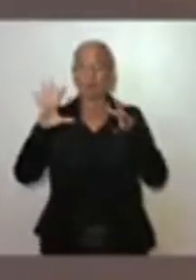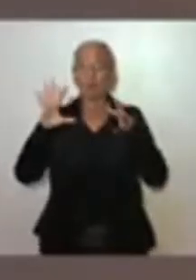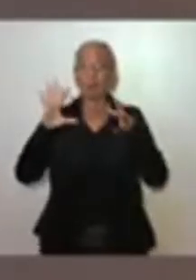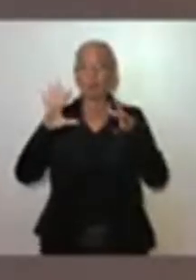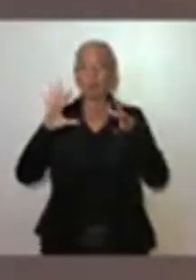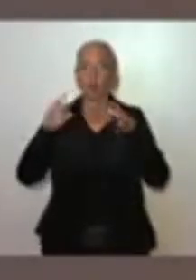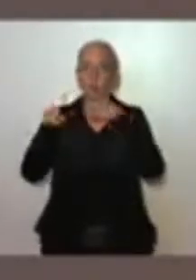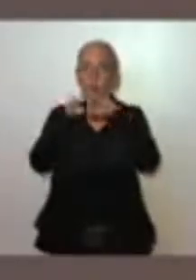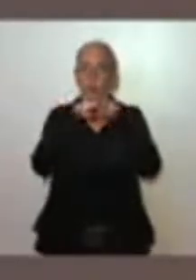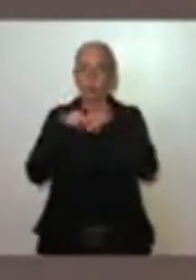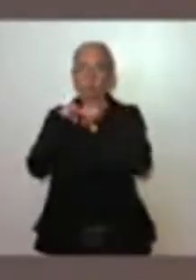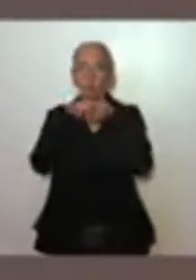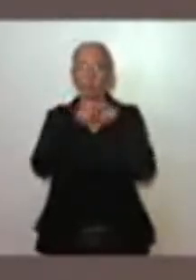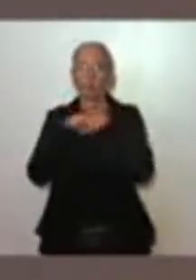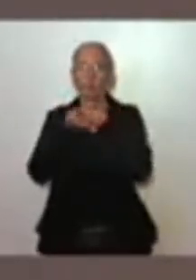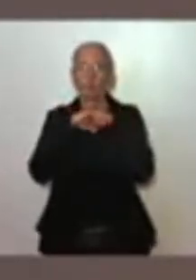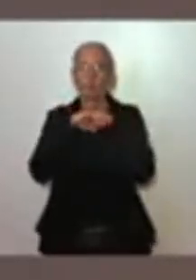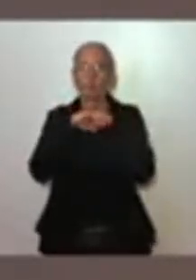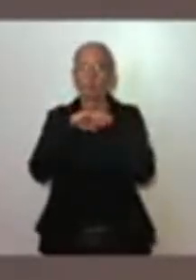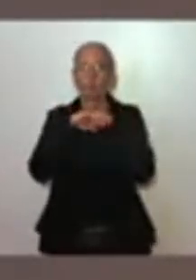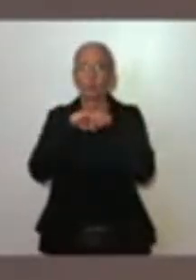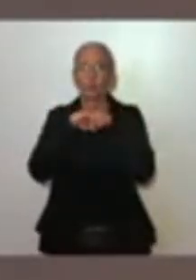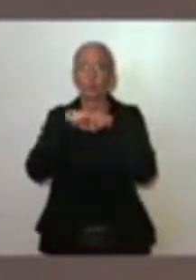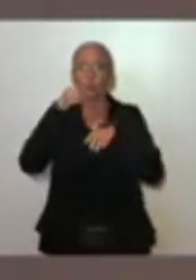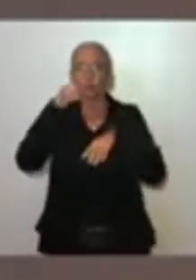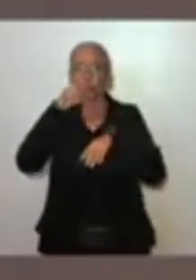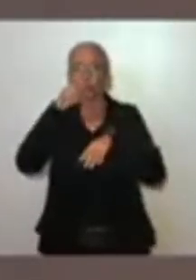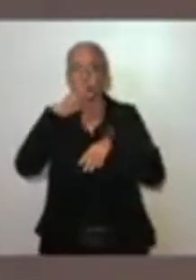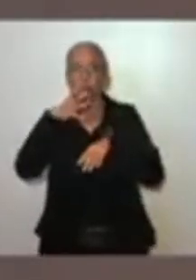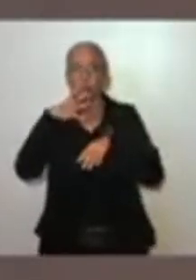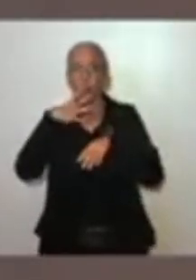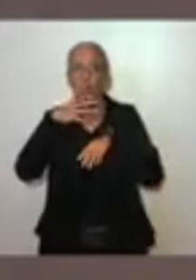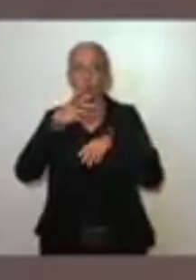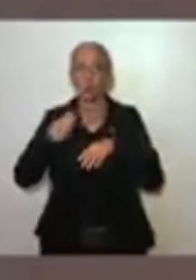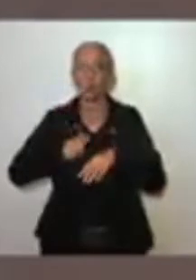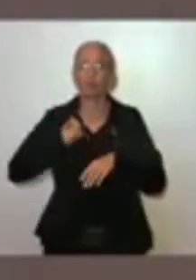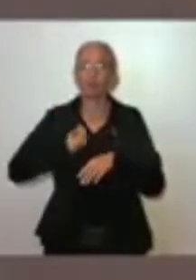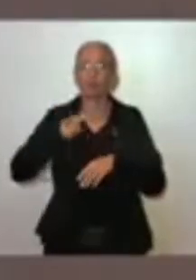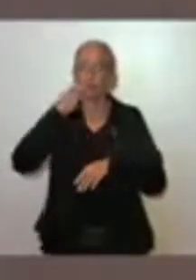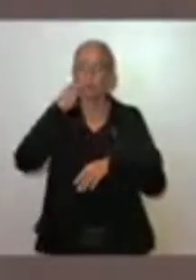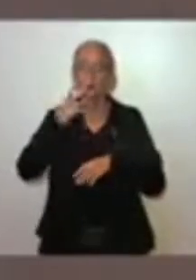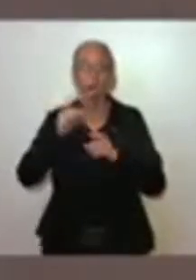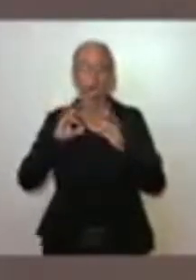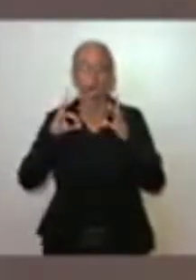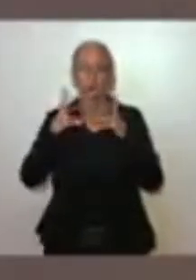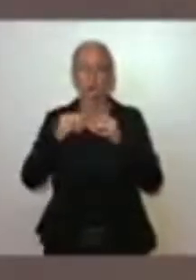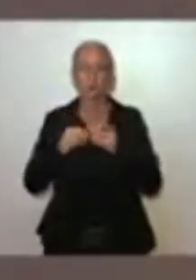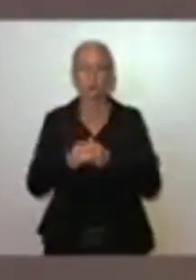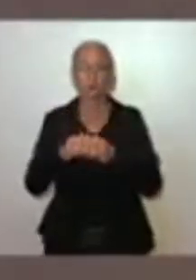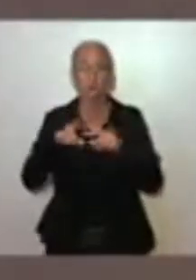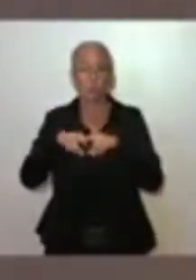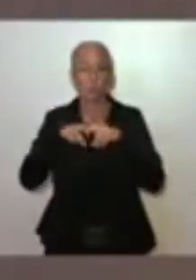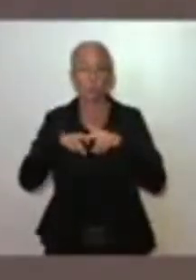igualdade e de ter um mínimo existencial para ter uma vida digna portanto